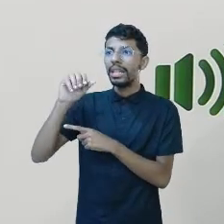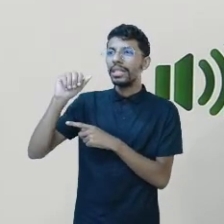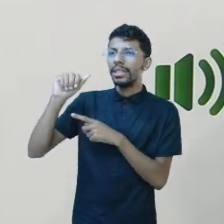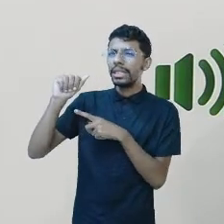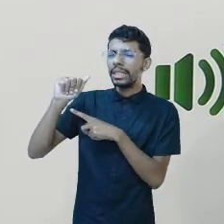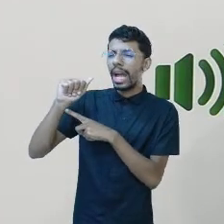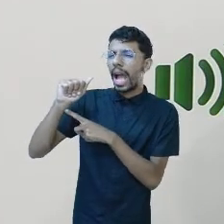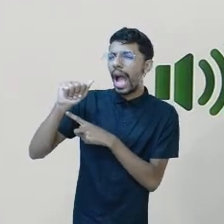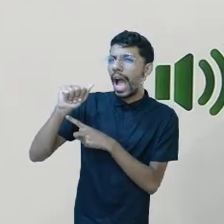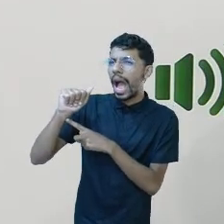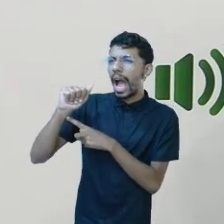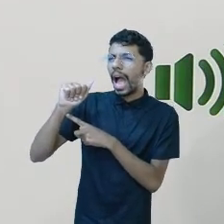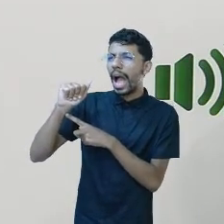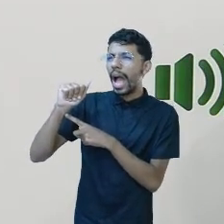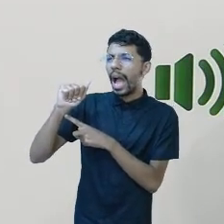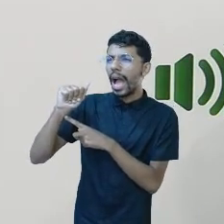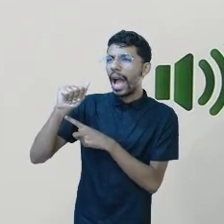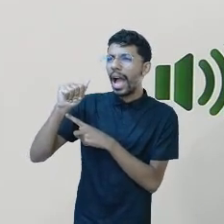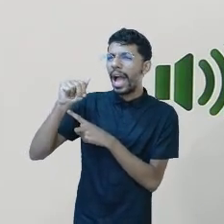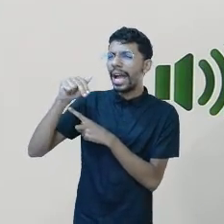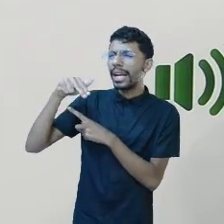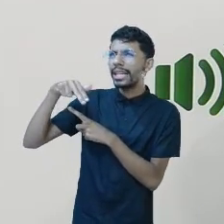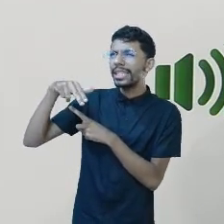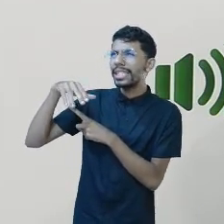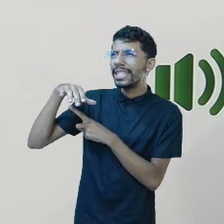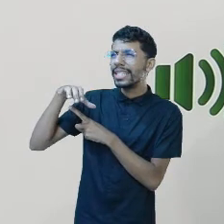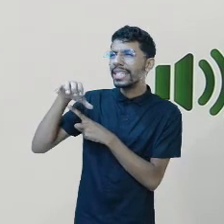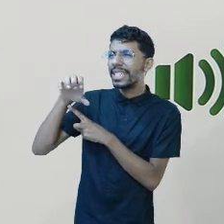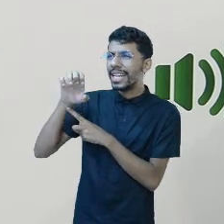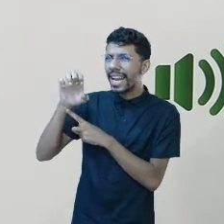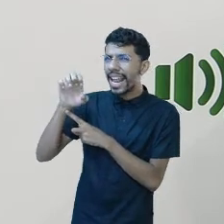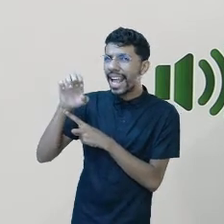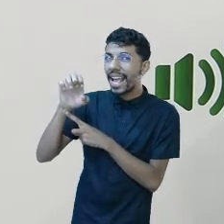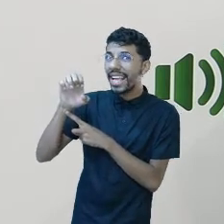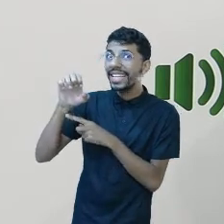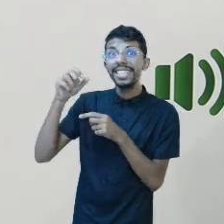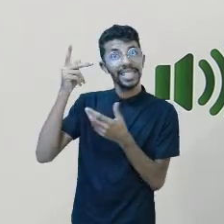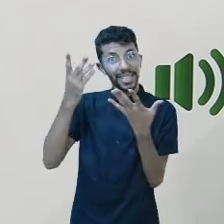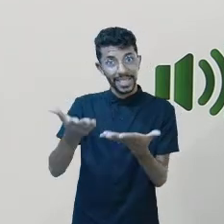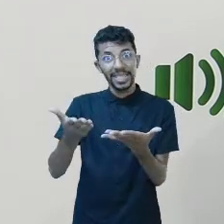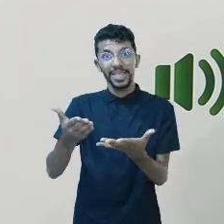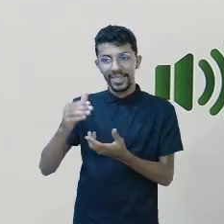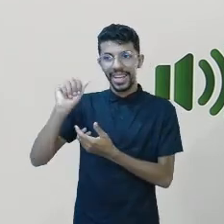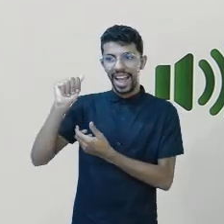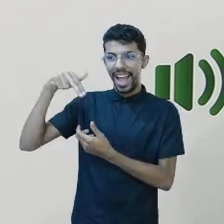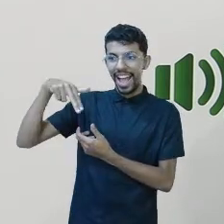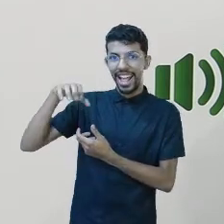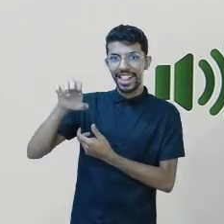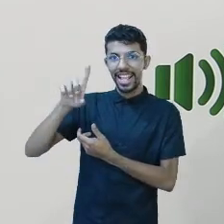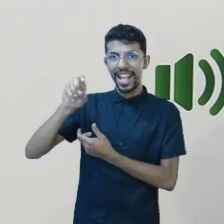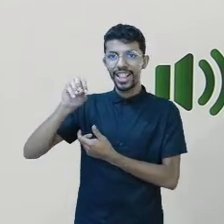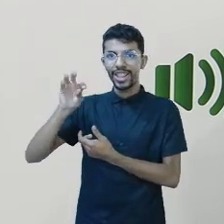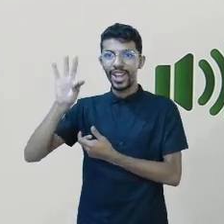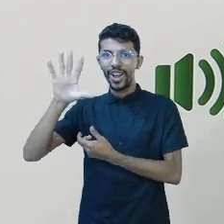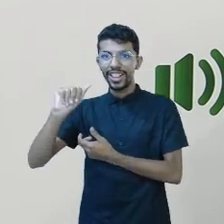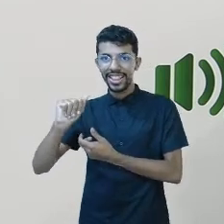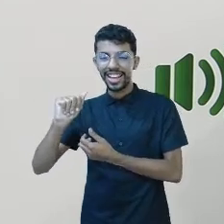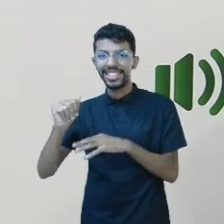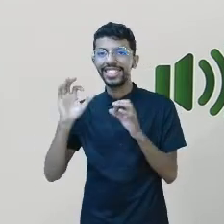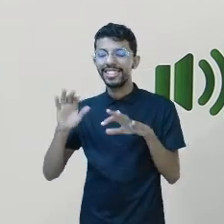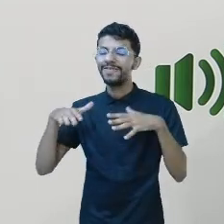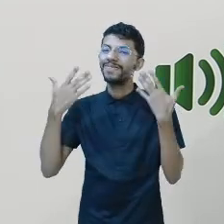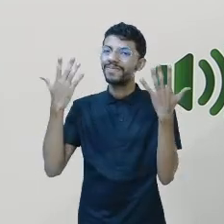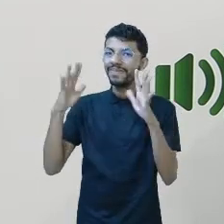A, depois vem a sílaba né. Isso, anedota, muito bem.